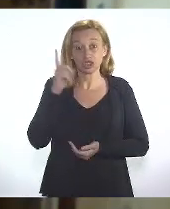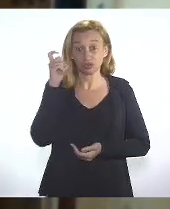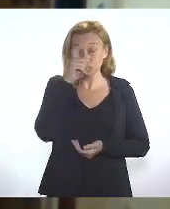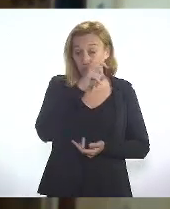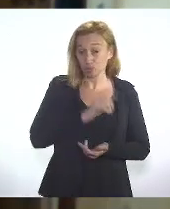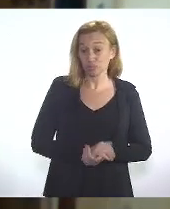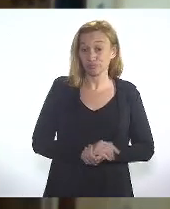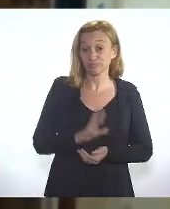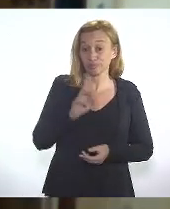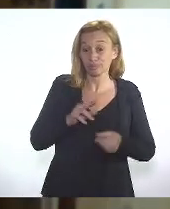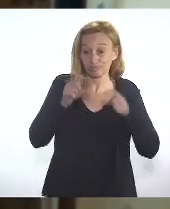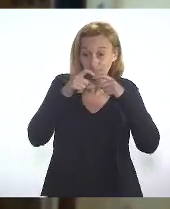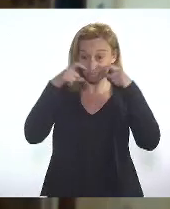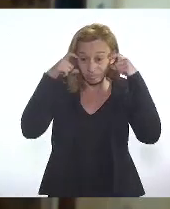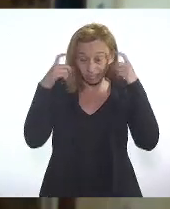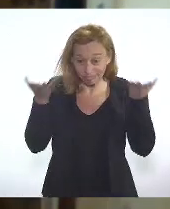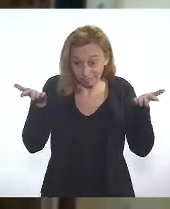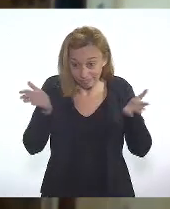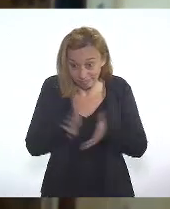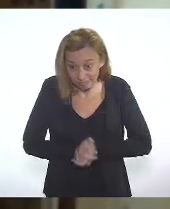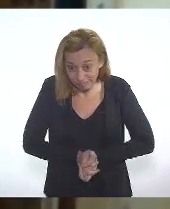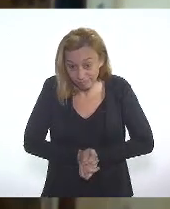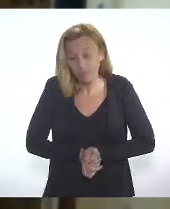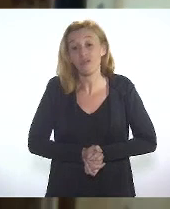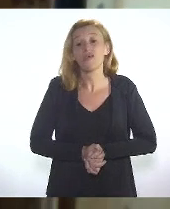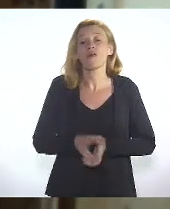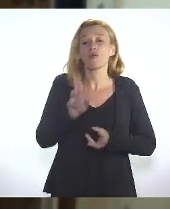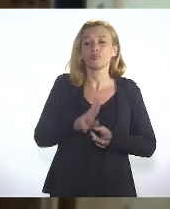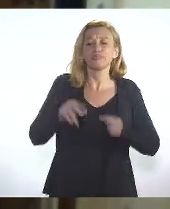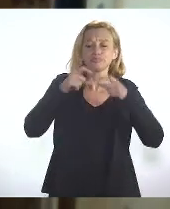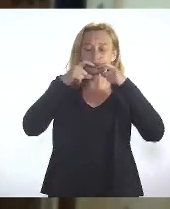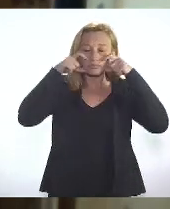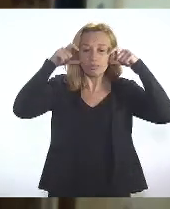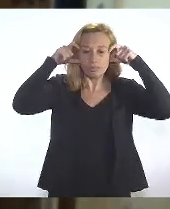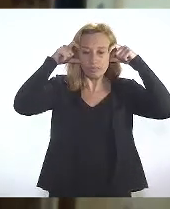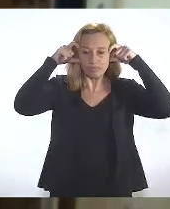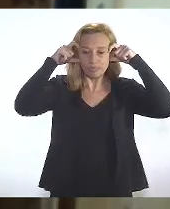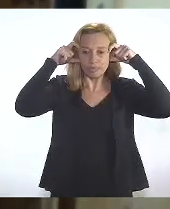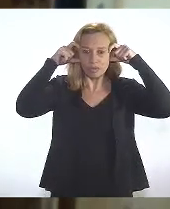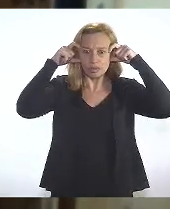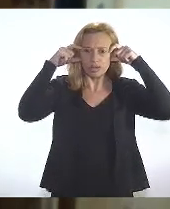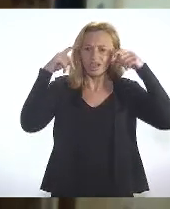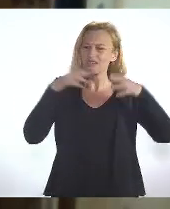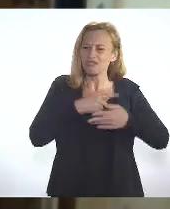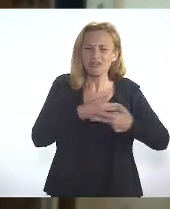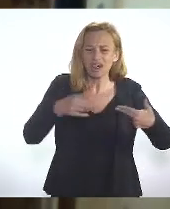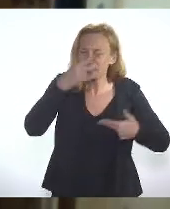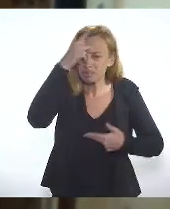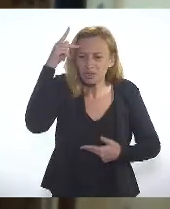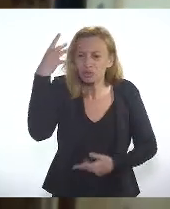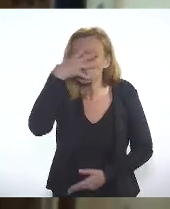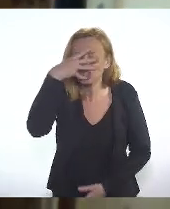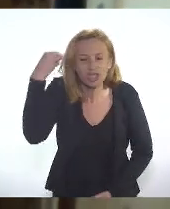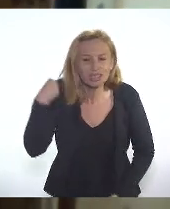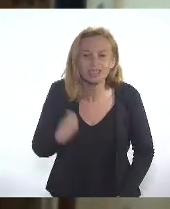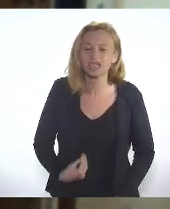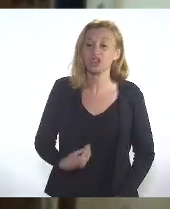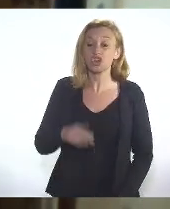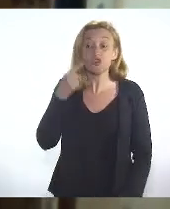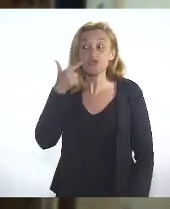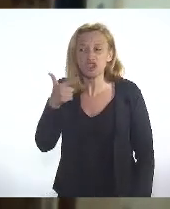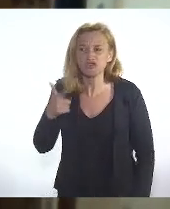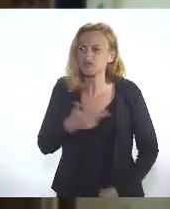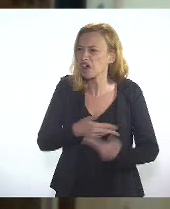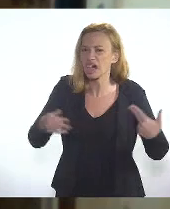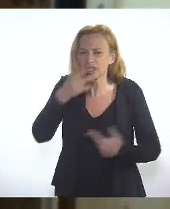usar máscara. O uso de máscara tem sido relaxado. Eu tenho visto muitas